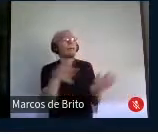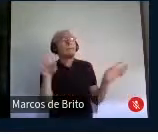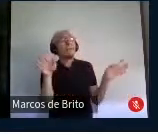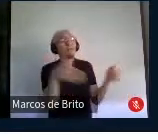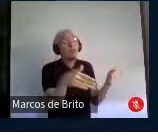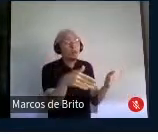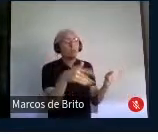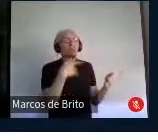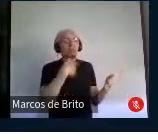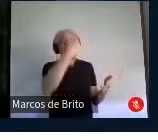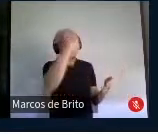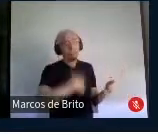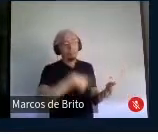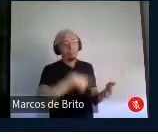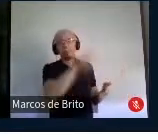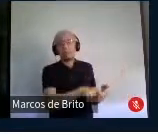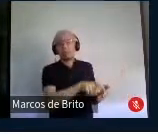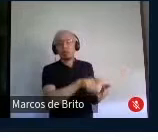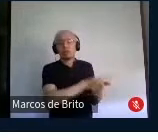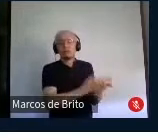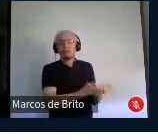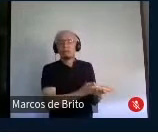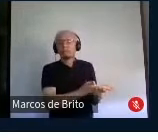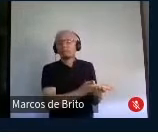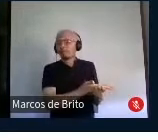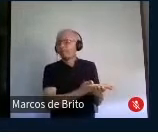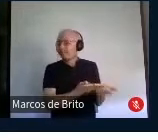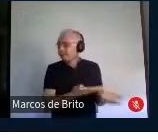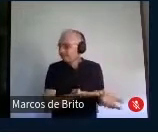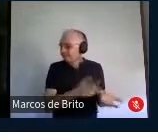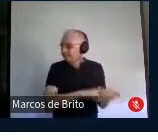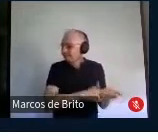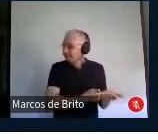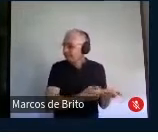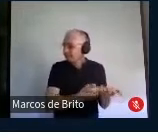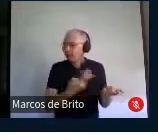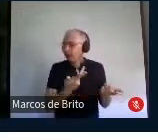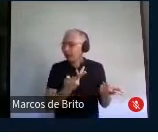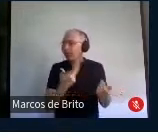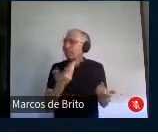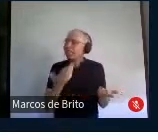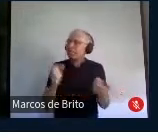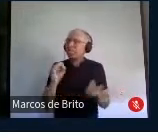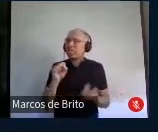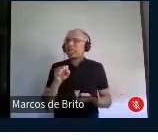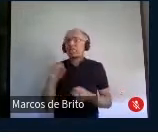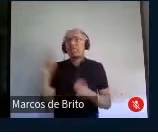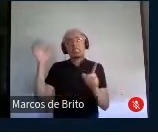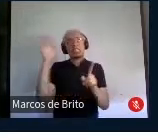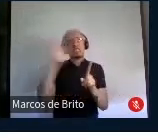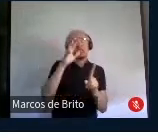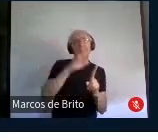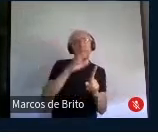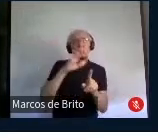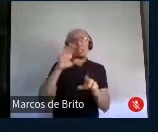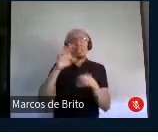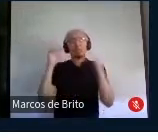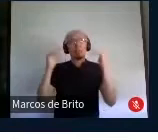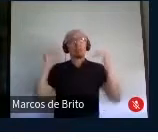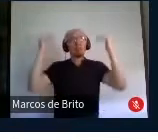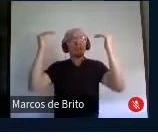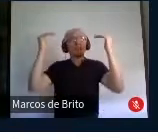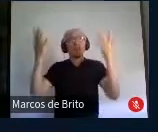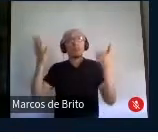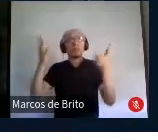e intérpretes. Aí a gente se pergunta, seria isso uma influência dos cursos de graduação,